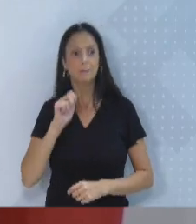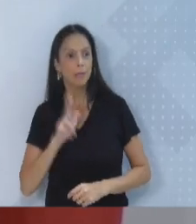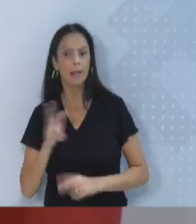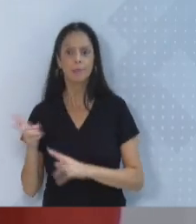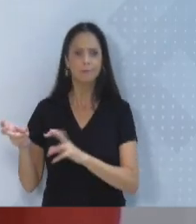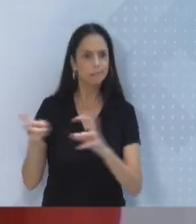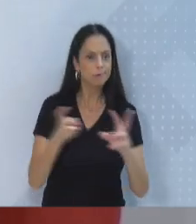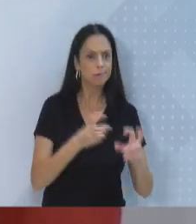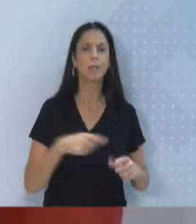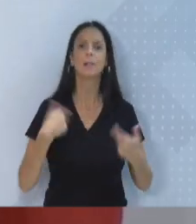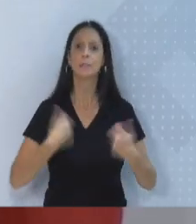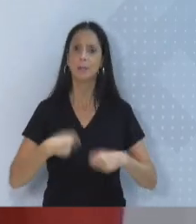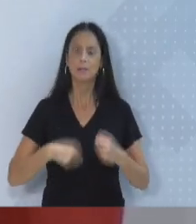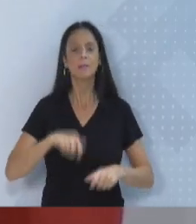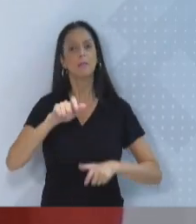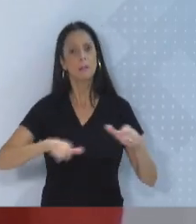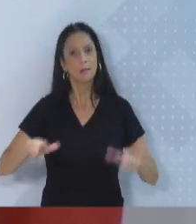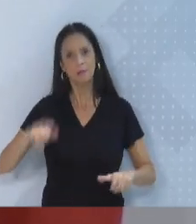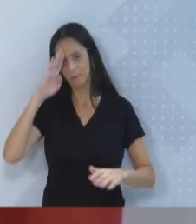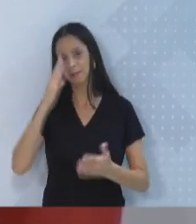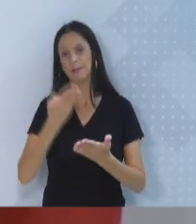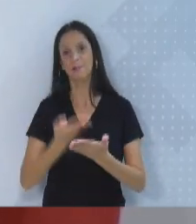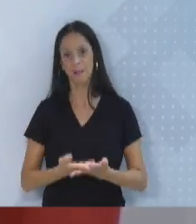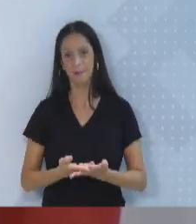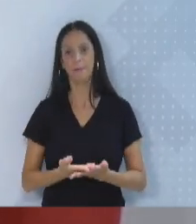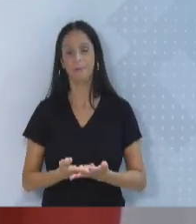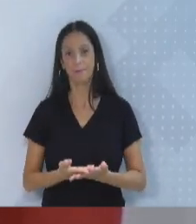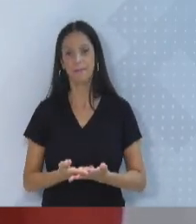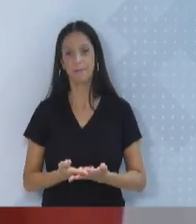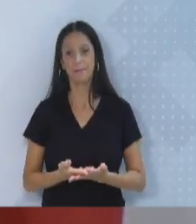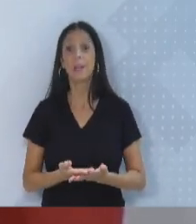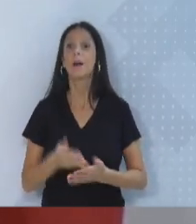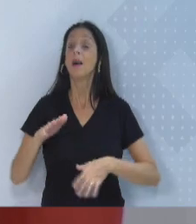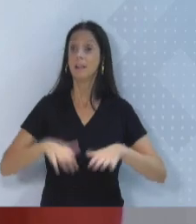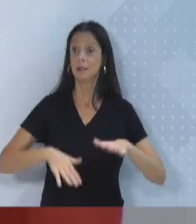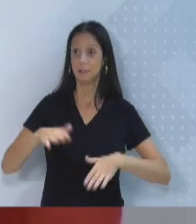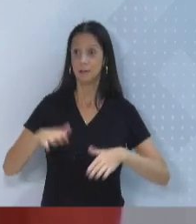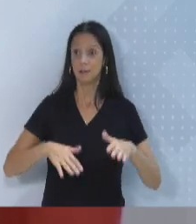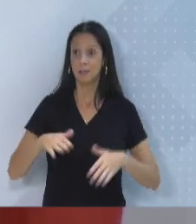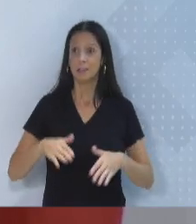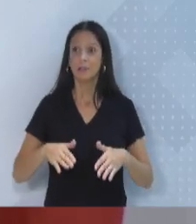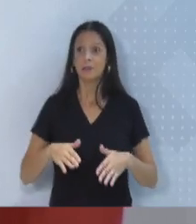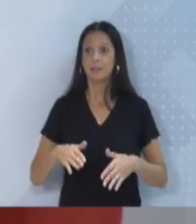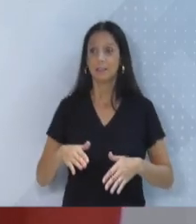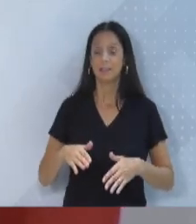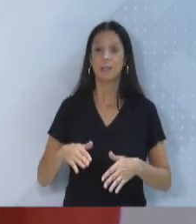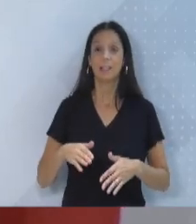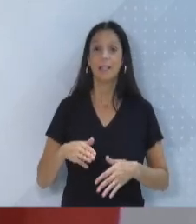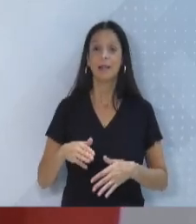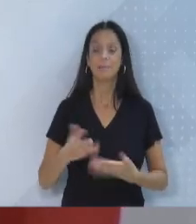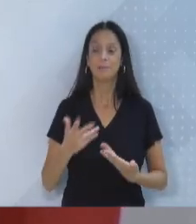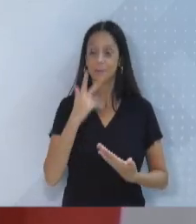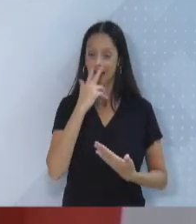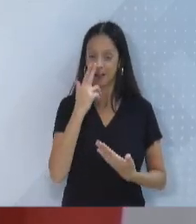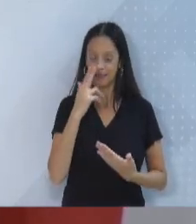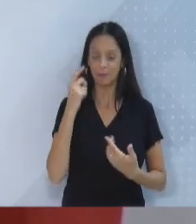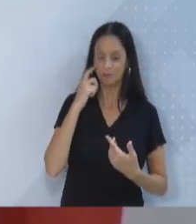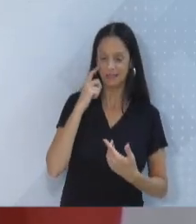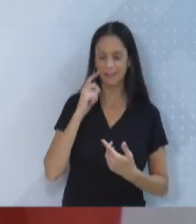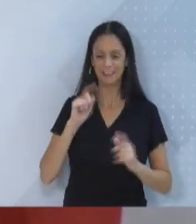ou não desacreditem das nossas crianças. Mesmo sem querer, temos que ver potência em cada um